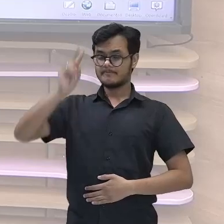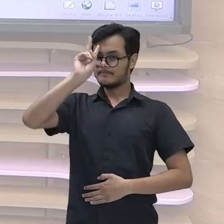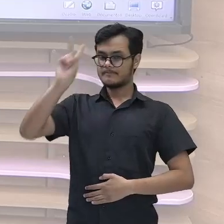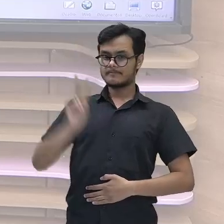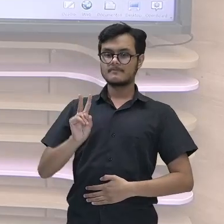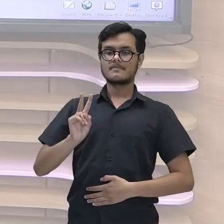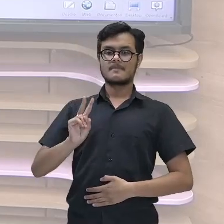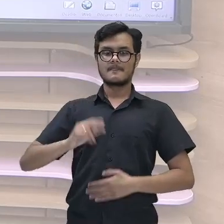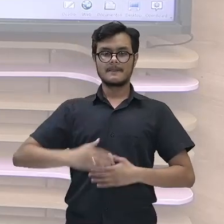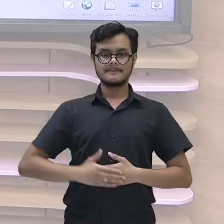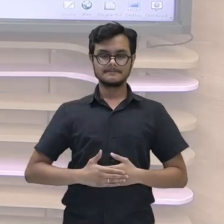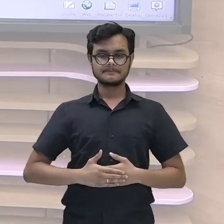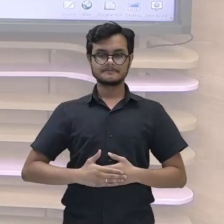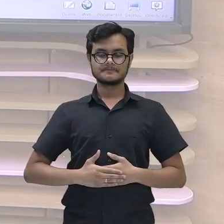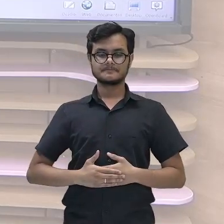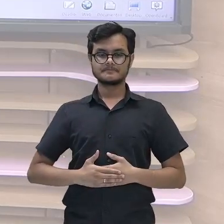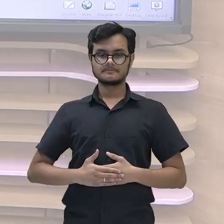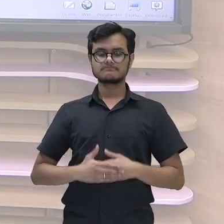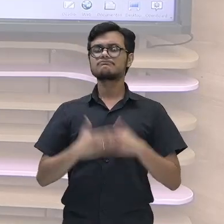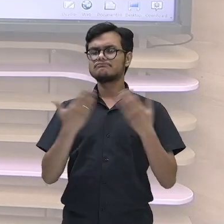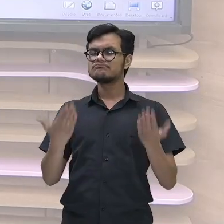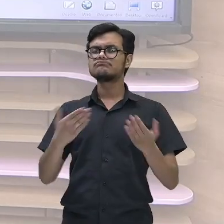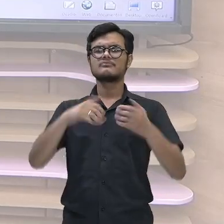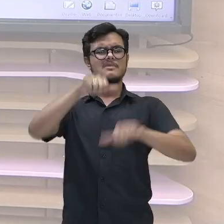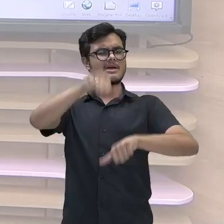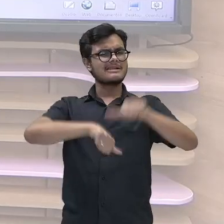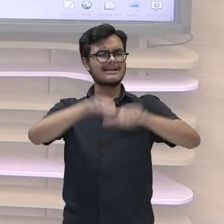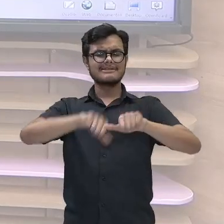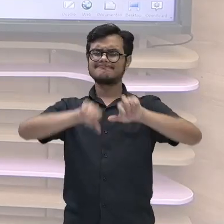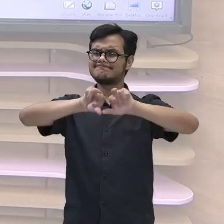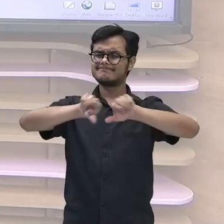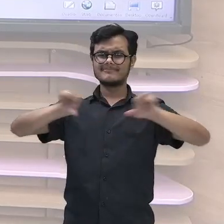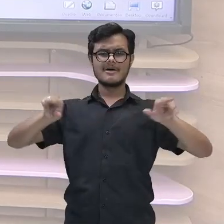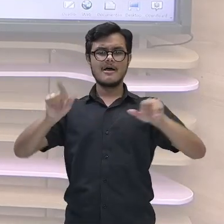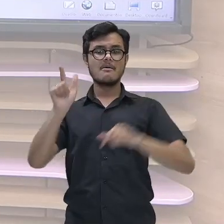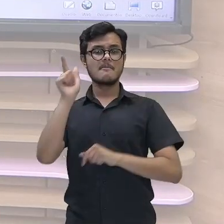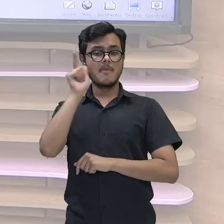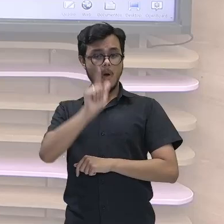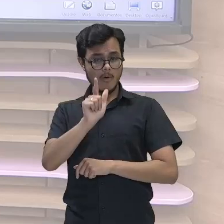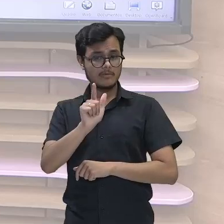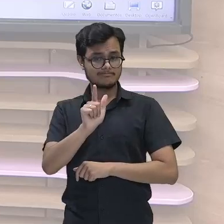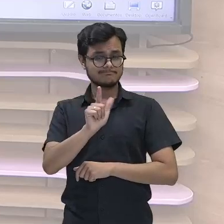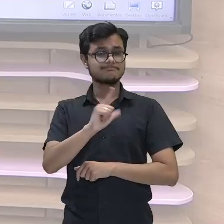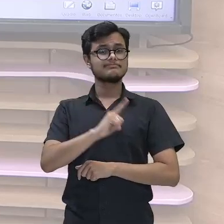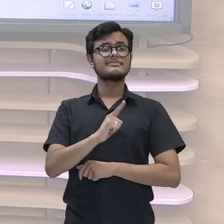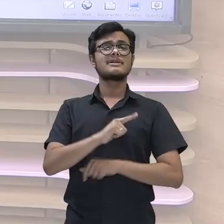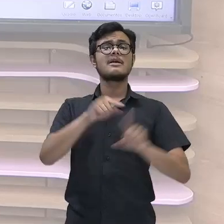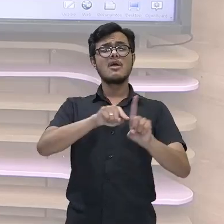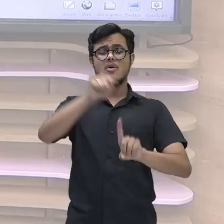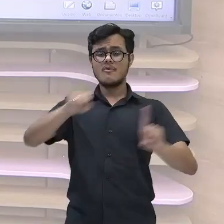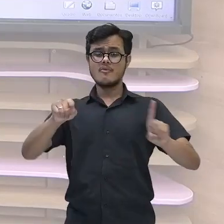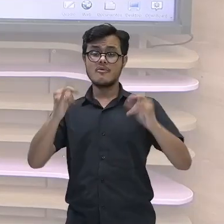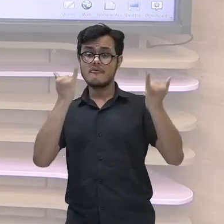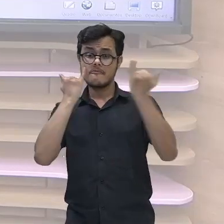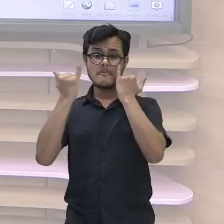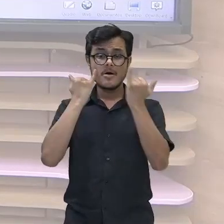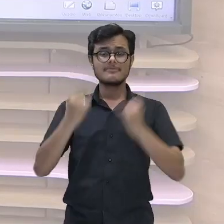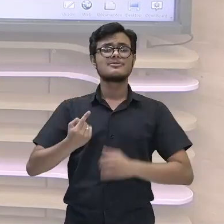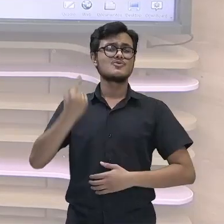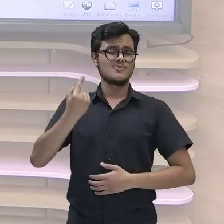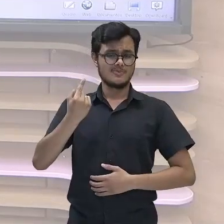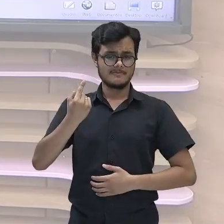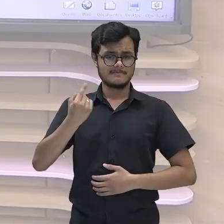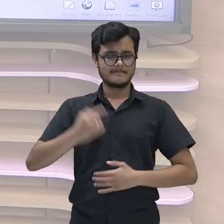a esse número. Então, muitas análises que podem ser feitas a partir de um único gráfico. E aí temos